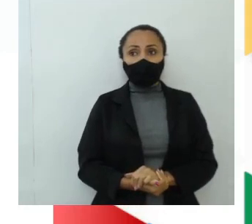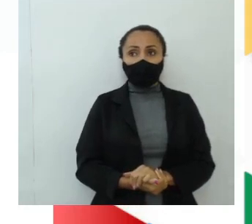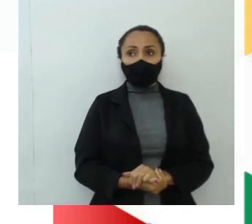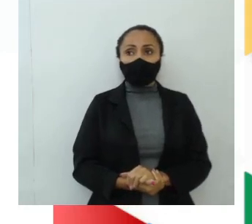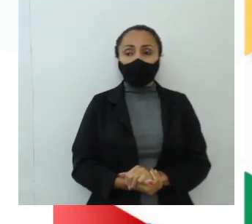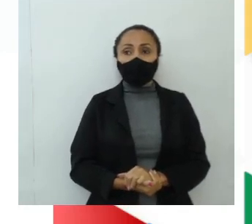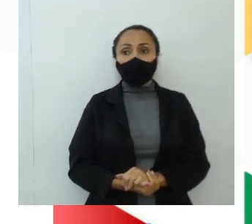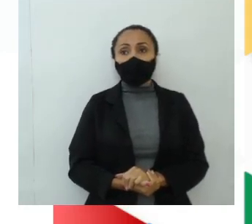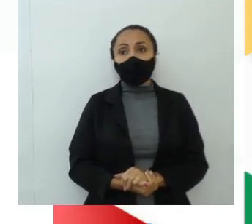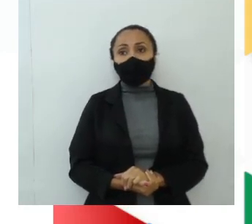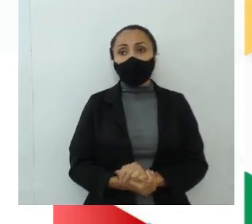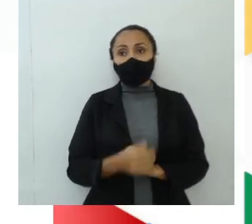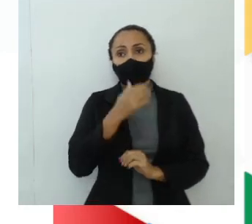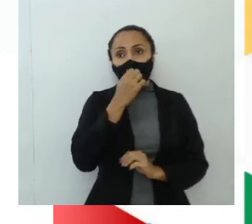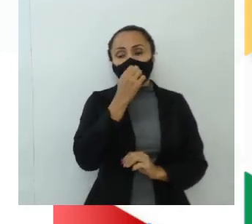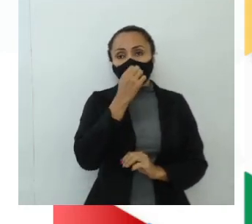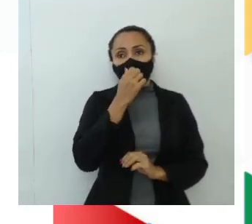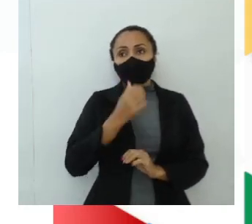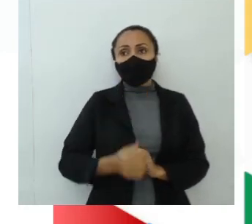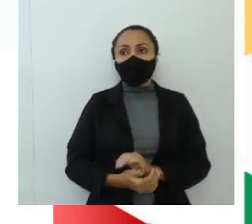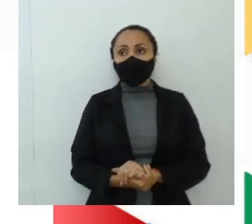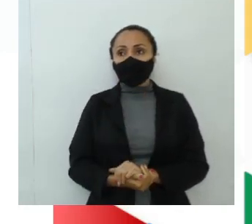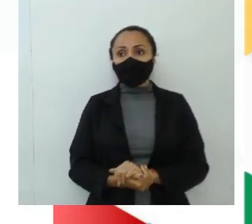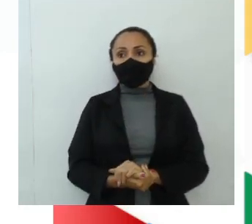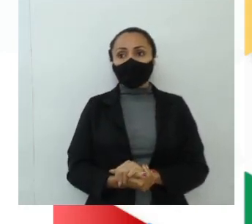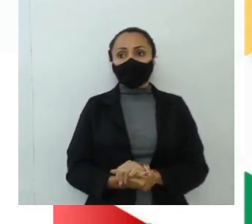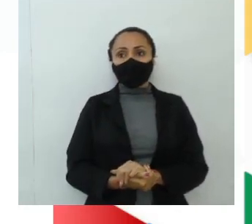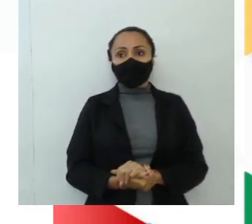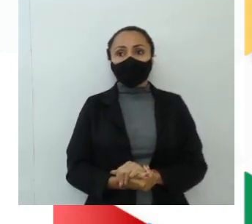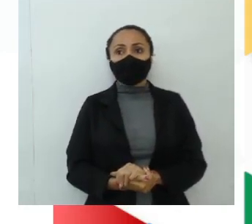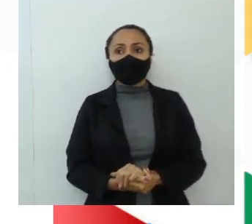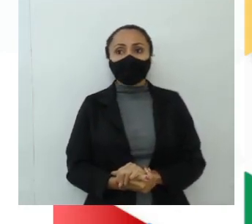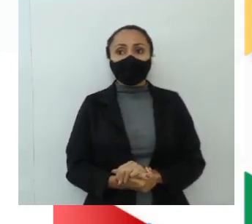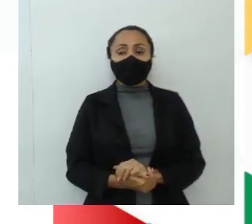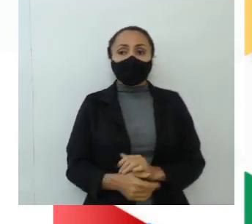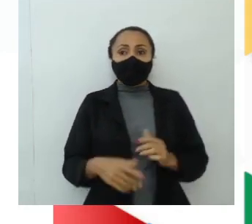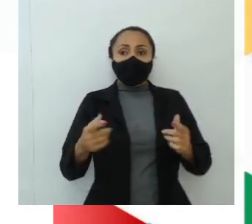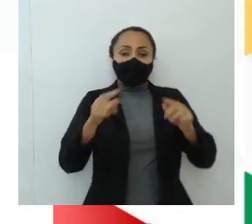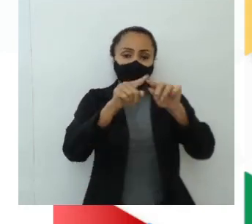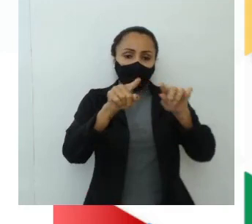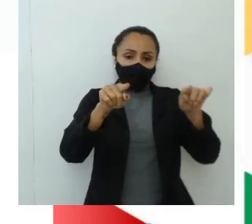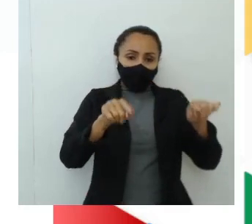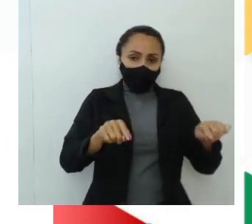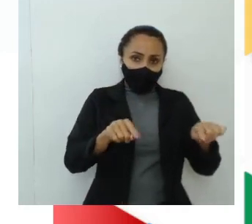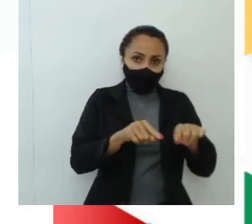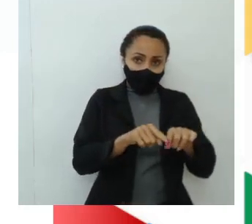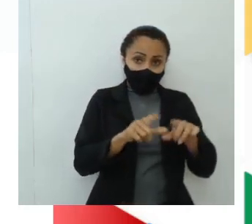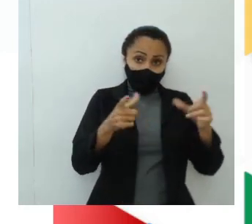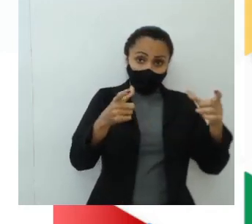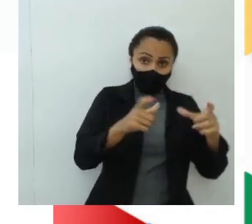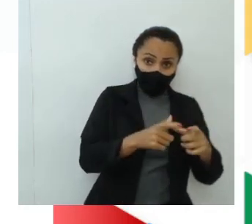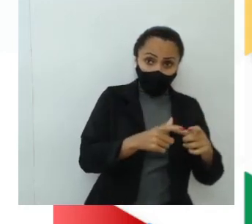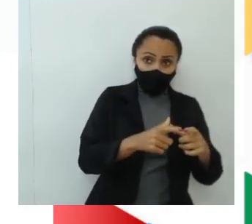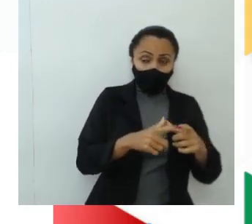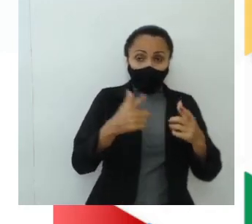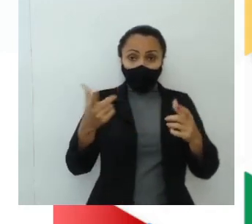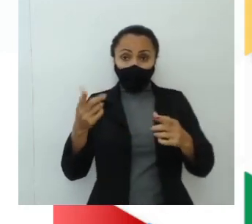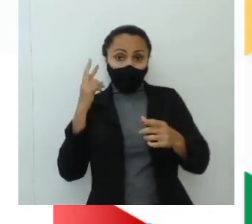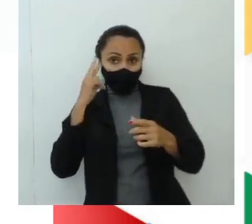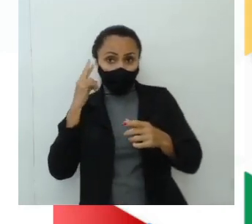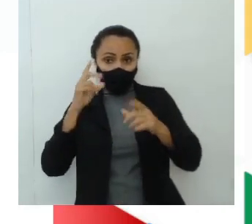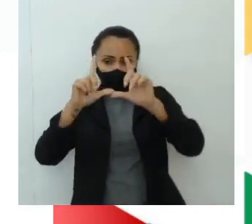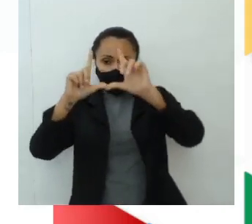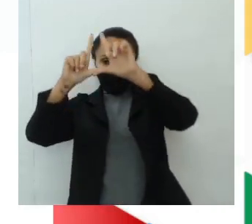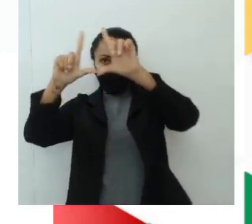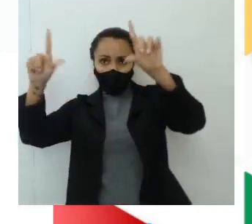Tá bom? Olha agora na ampliação, ó. Era esse pequenininho de baixo, agora tá esse aí meio rosa. Então